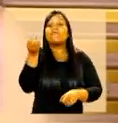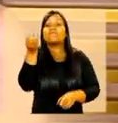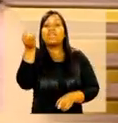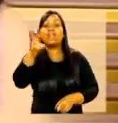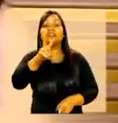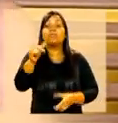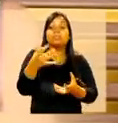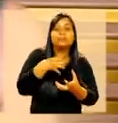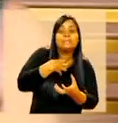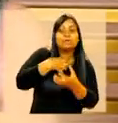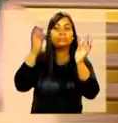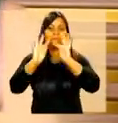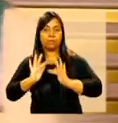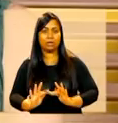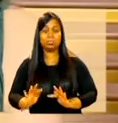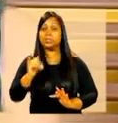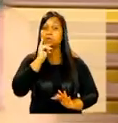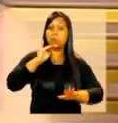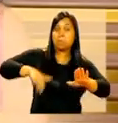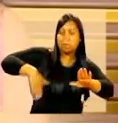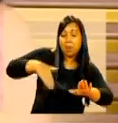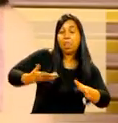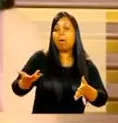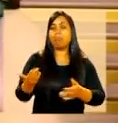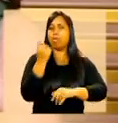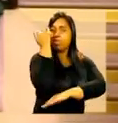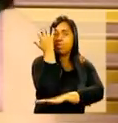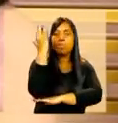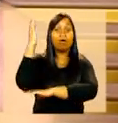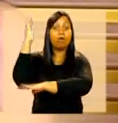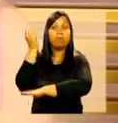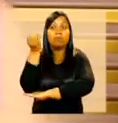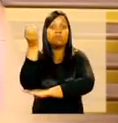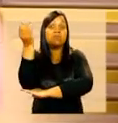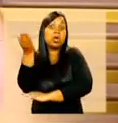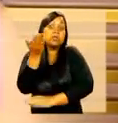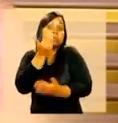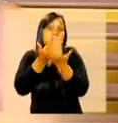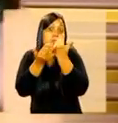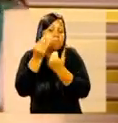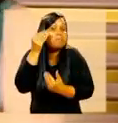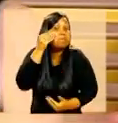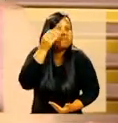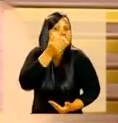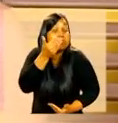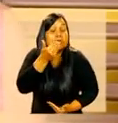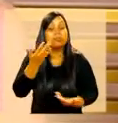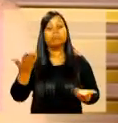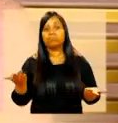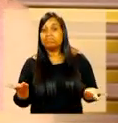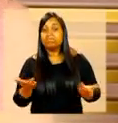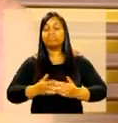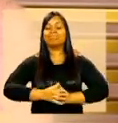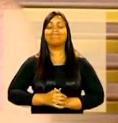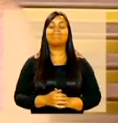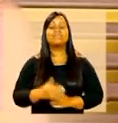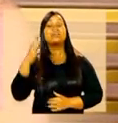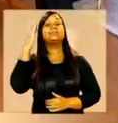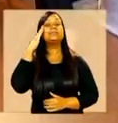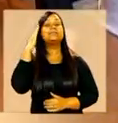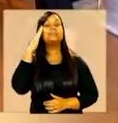viagem que mais te atrai, né? Se é praia, se é campo, se é uma viagem gastronômica, enfim.